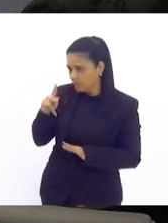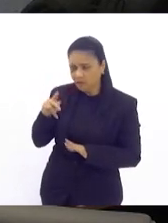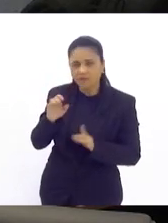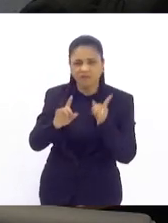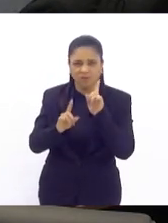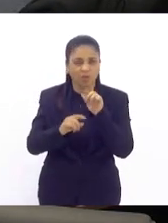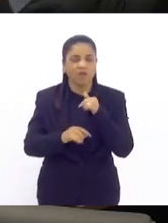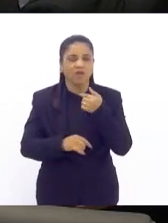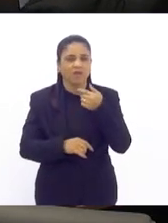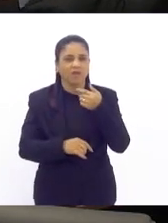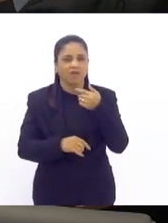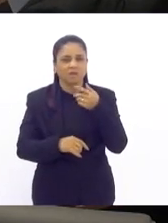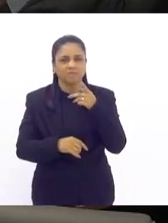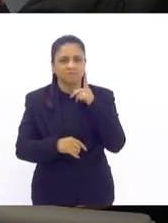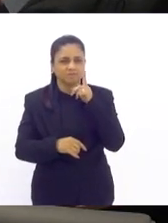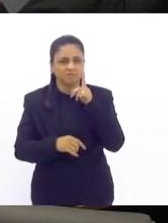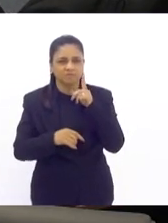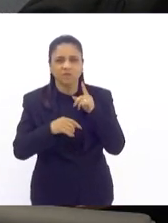né